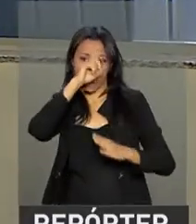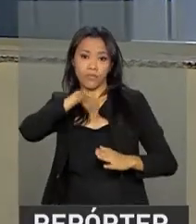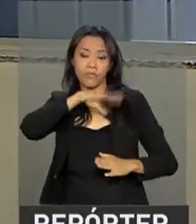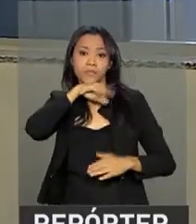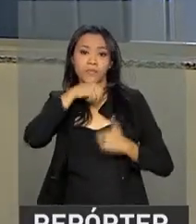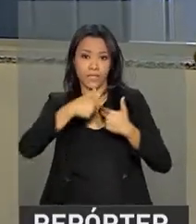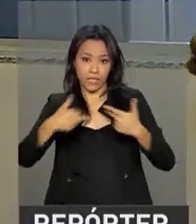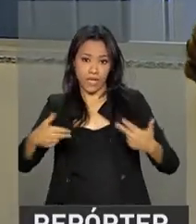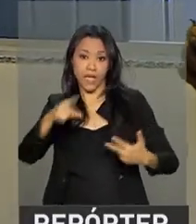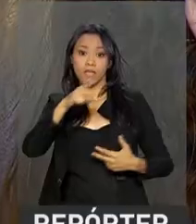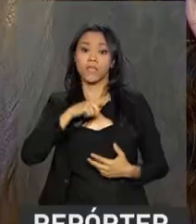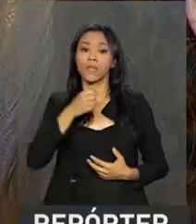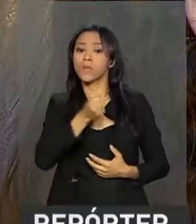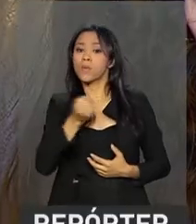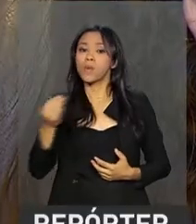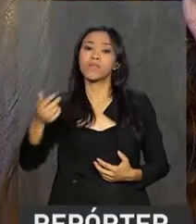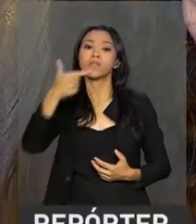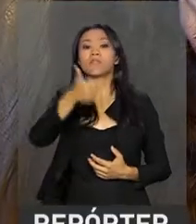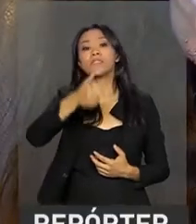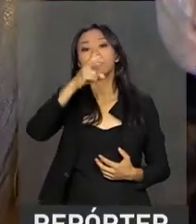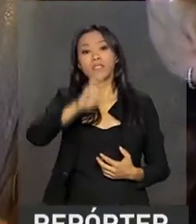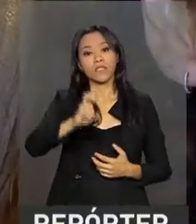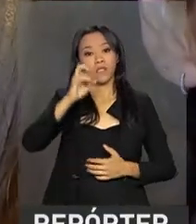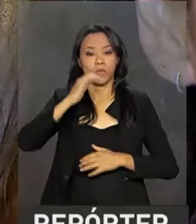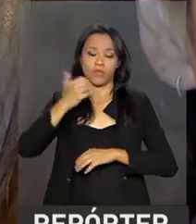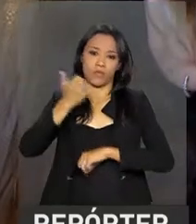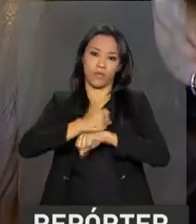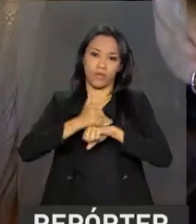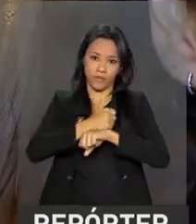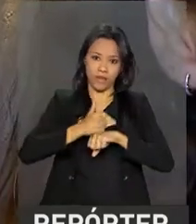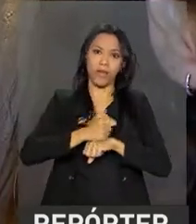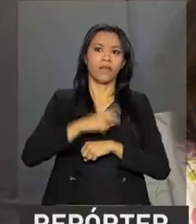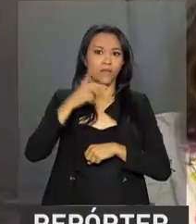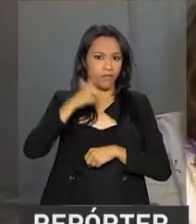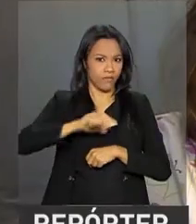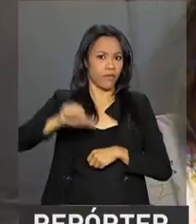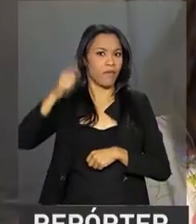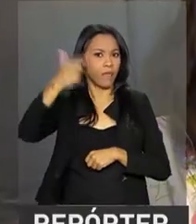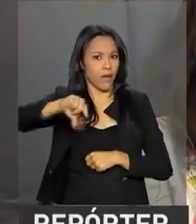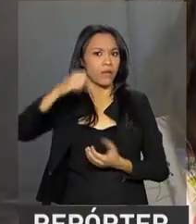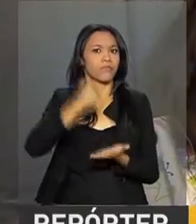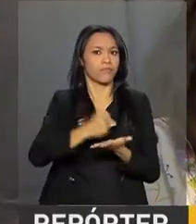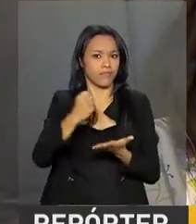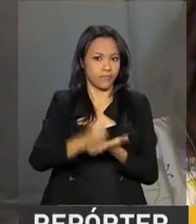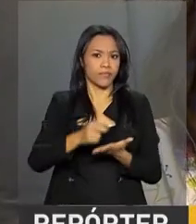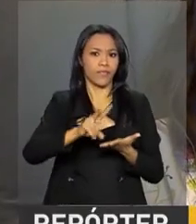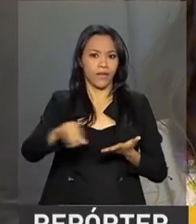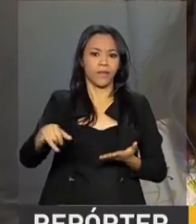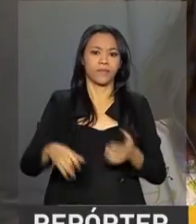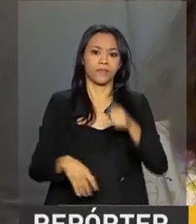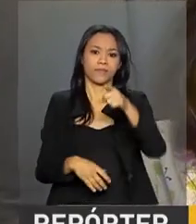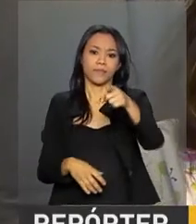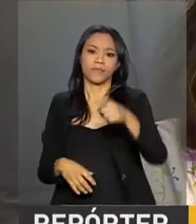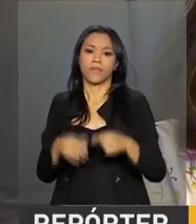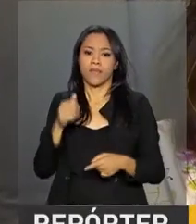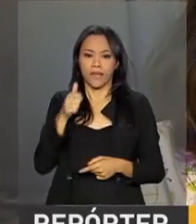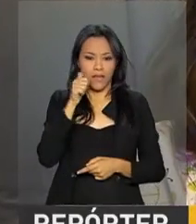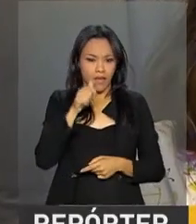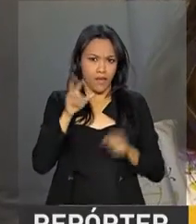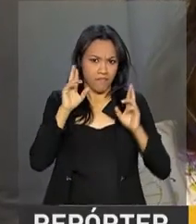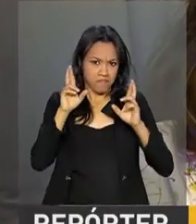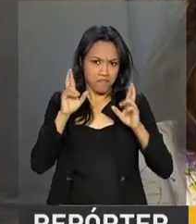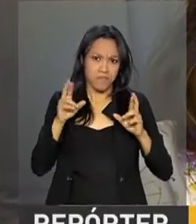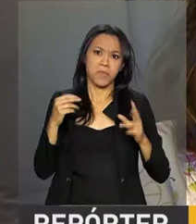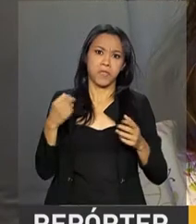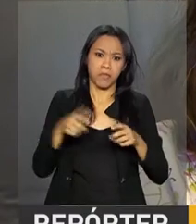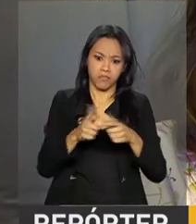com 25 profissionais e deve vir mais contratações por aí. A expectativa é que melhore, né? Que cresça cada vez